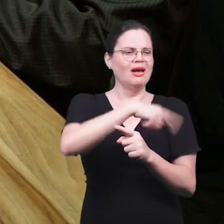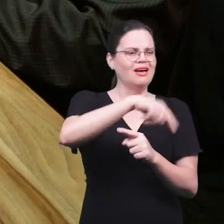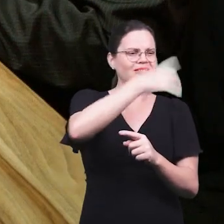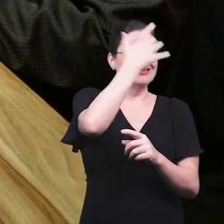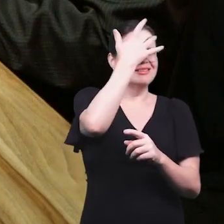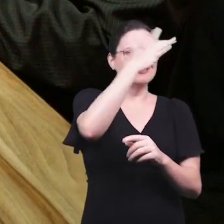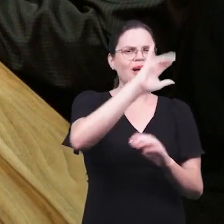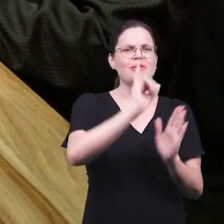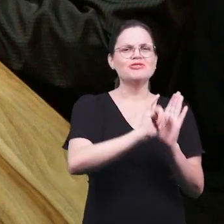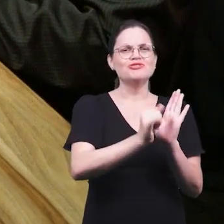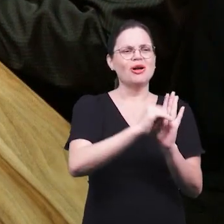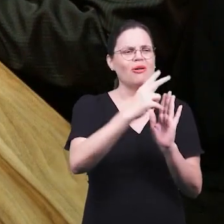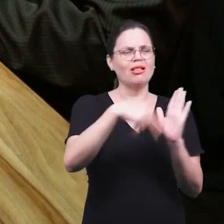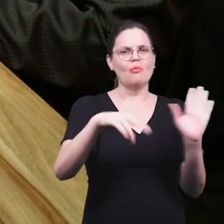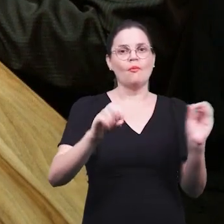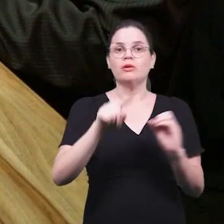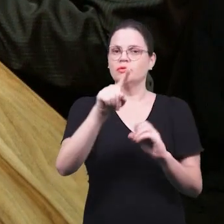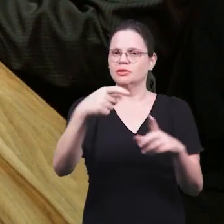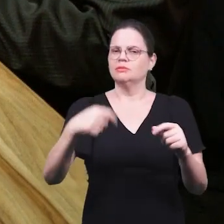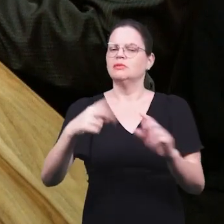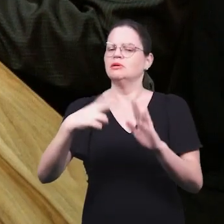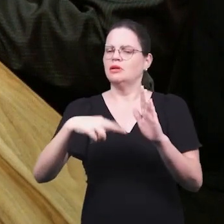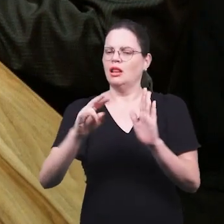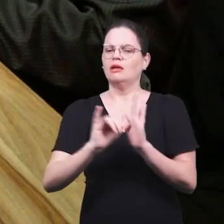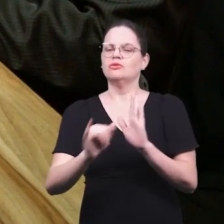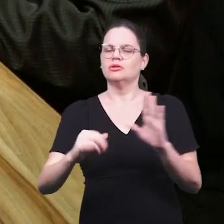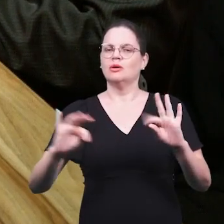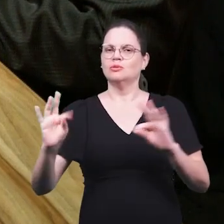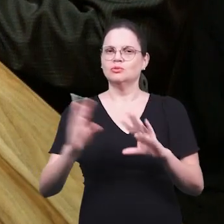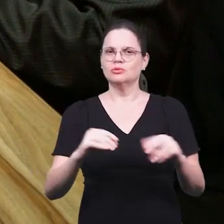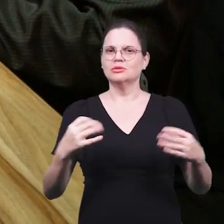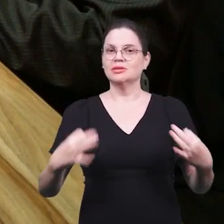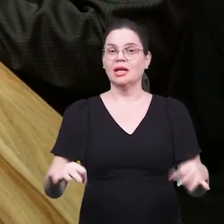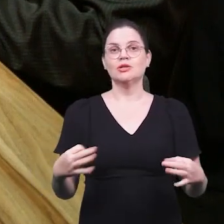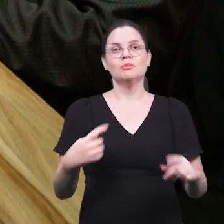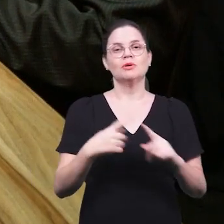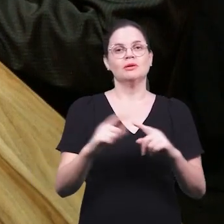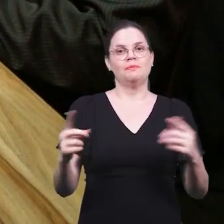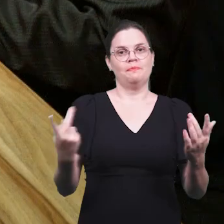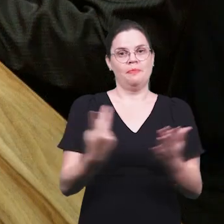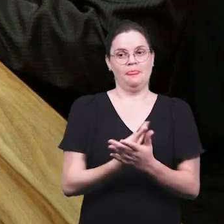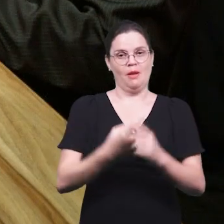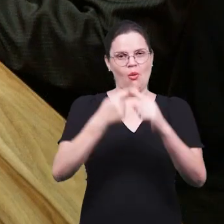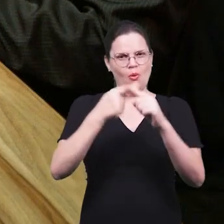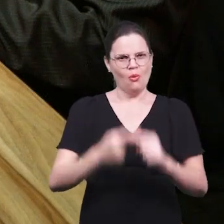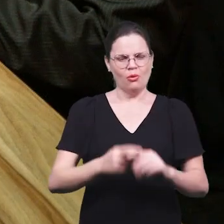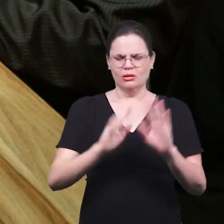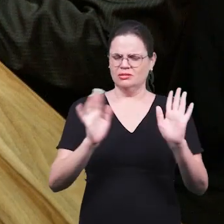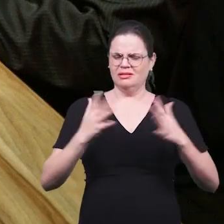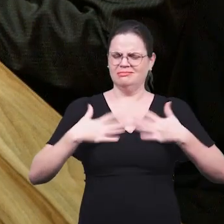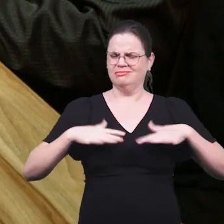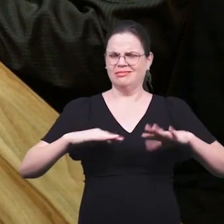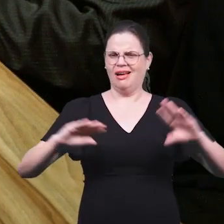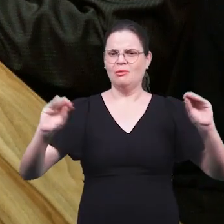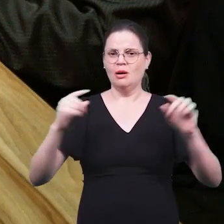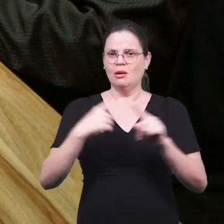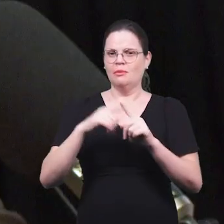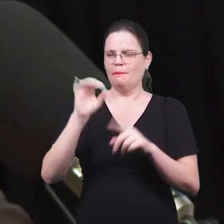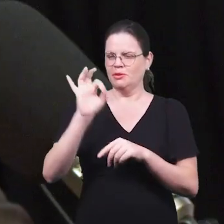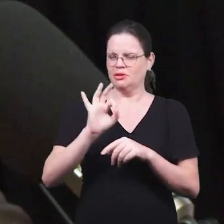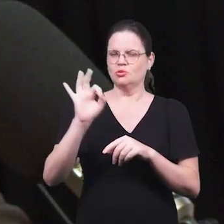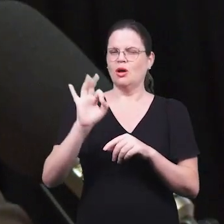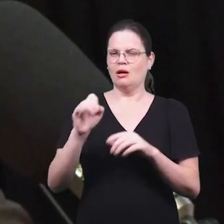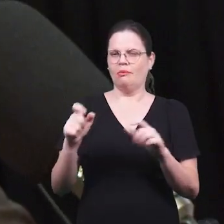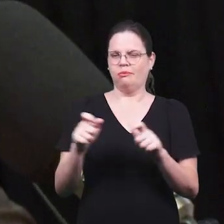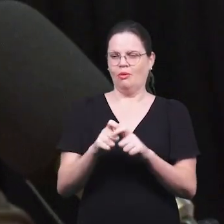sabe nem ler o edital, nem sabe nem o que cai e vai lá. E fora que muitos acabam nem indo, né? Então, essa questão da concorrência